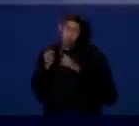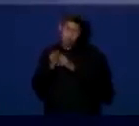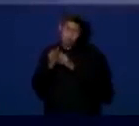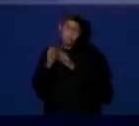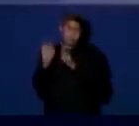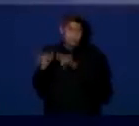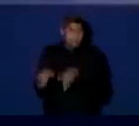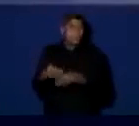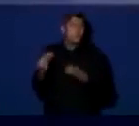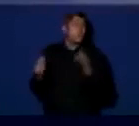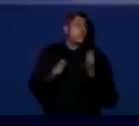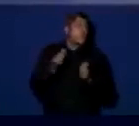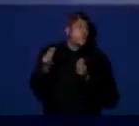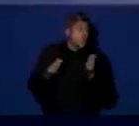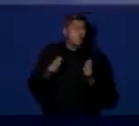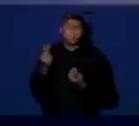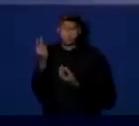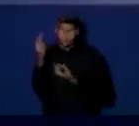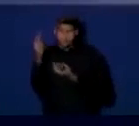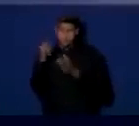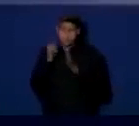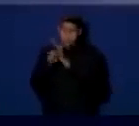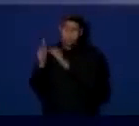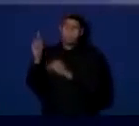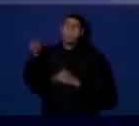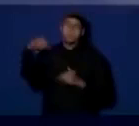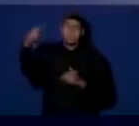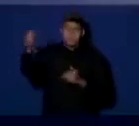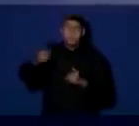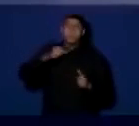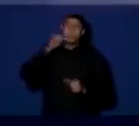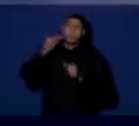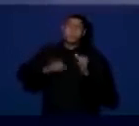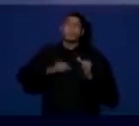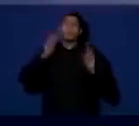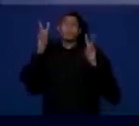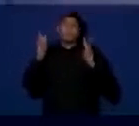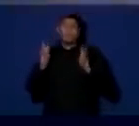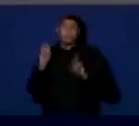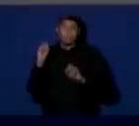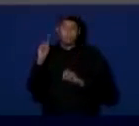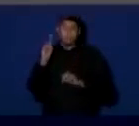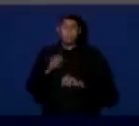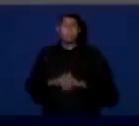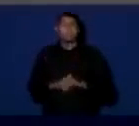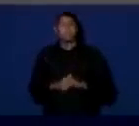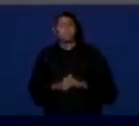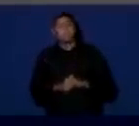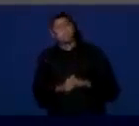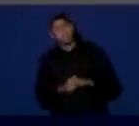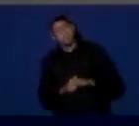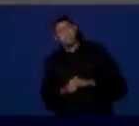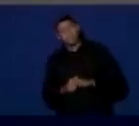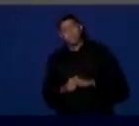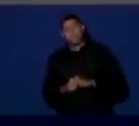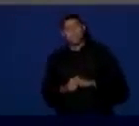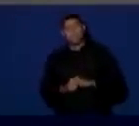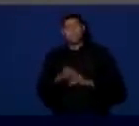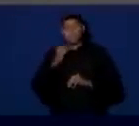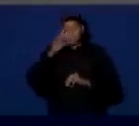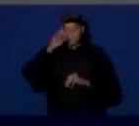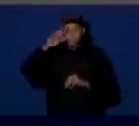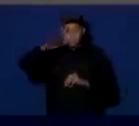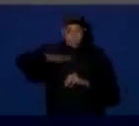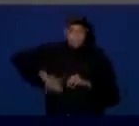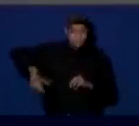bem. Mas vamos começar essas duas e depois a gente muda aqui o tom do debate. Tá bom. Bom dia a